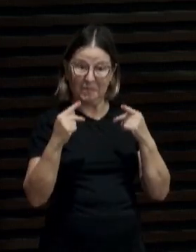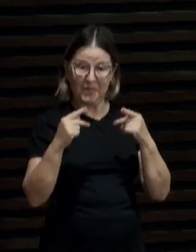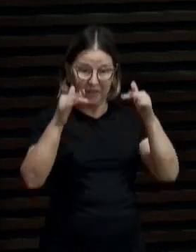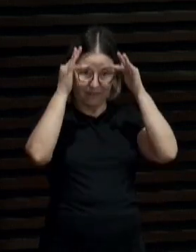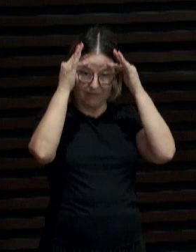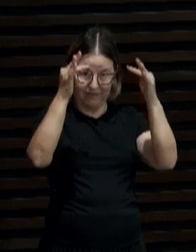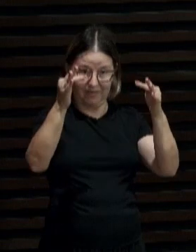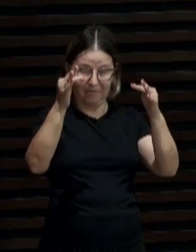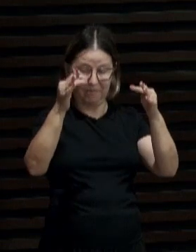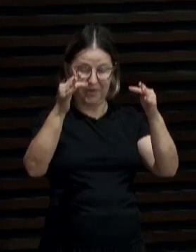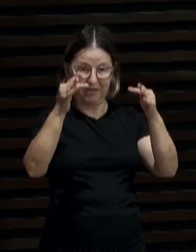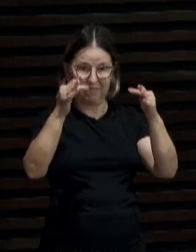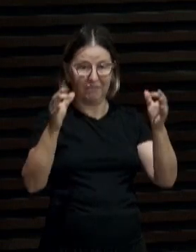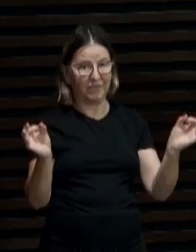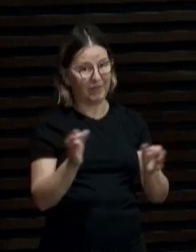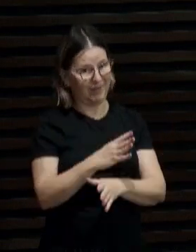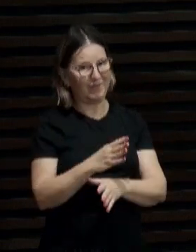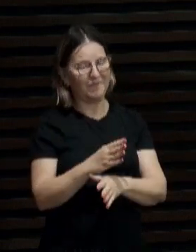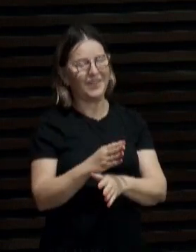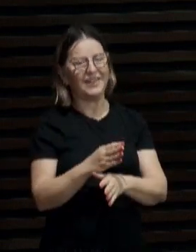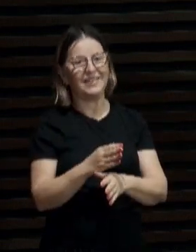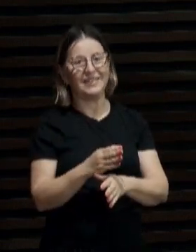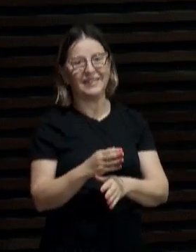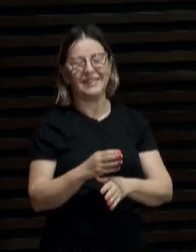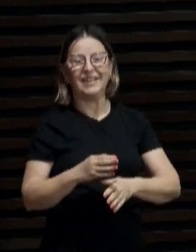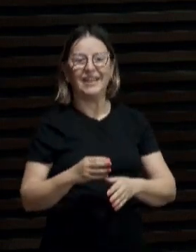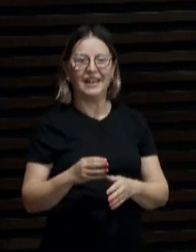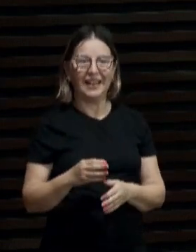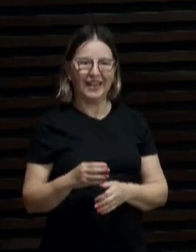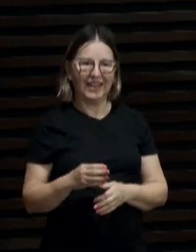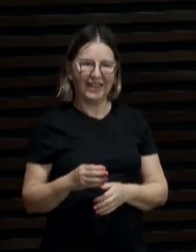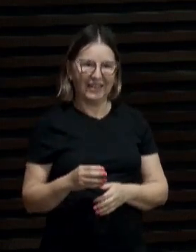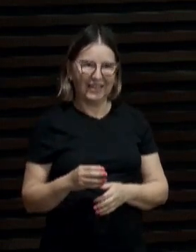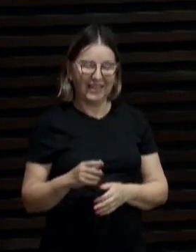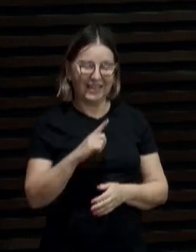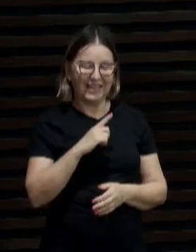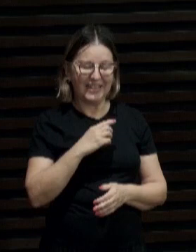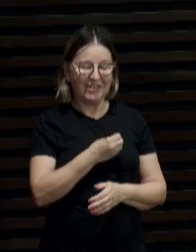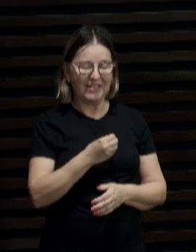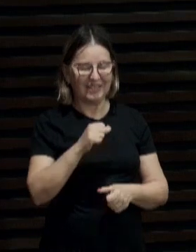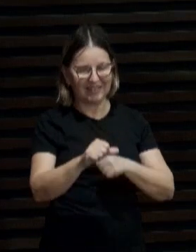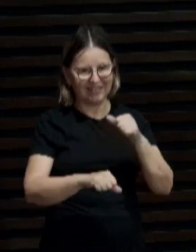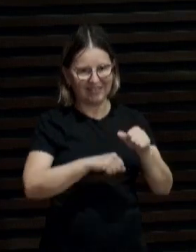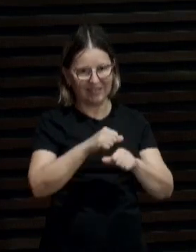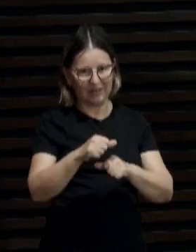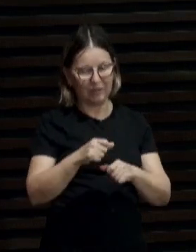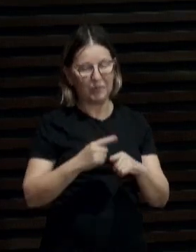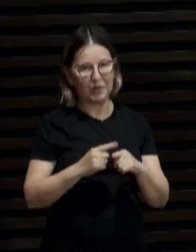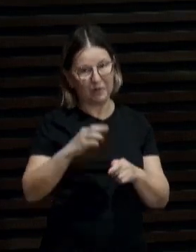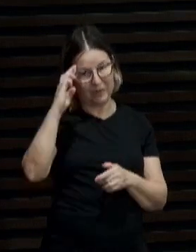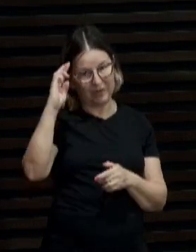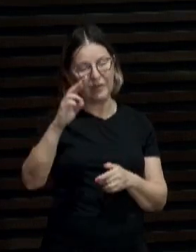integridade, ele frutifica, ele encontra corações, o Senhor tem os seus, mesmo num lugar